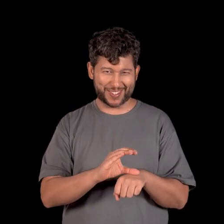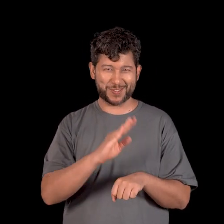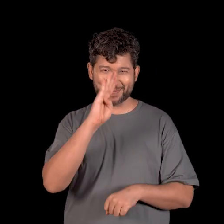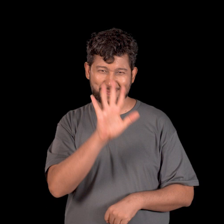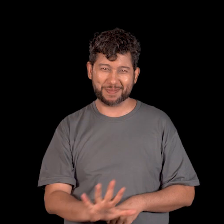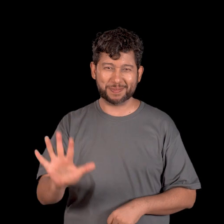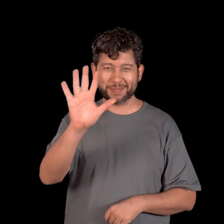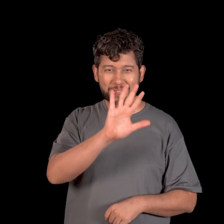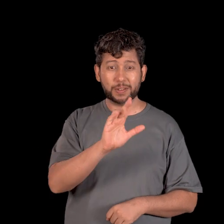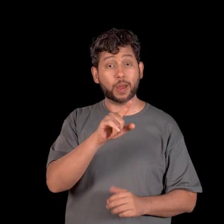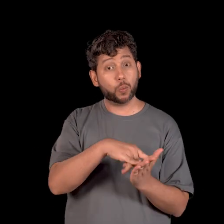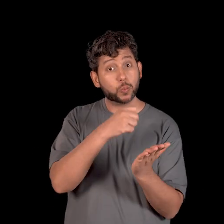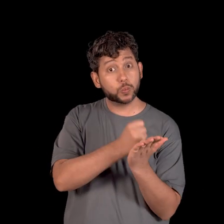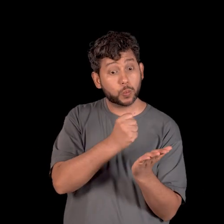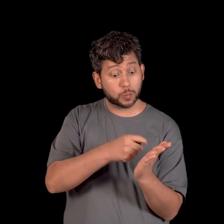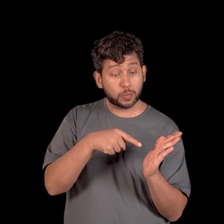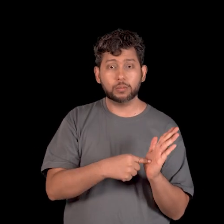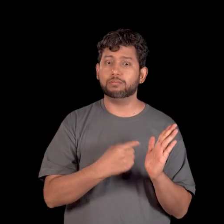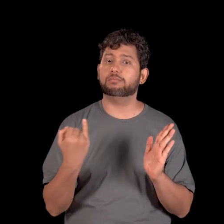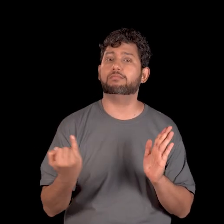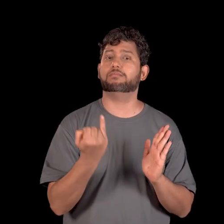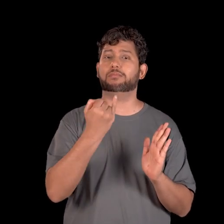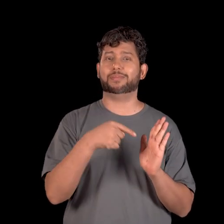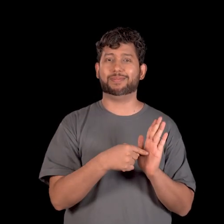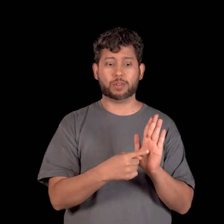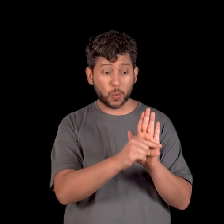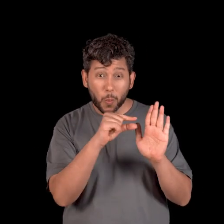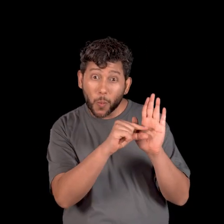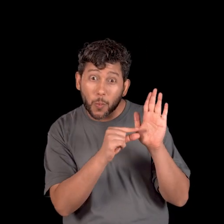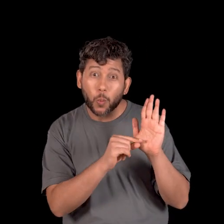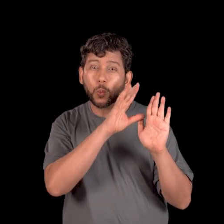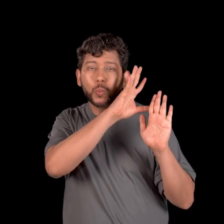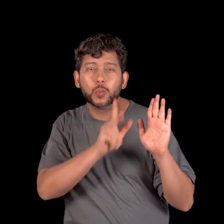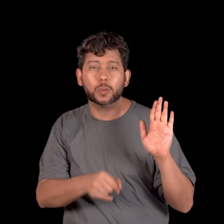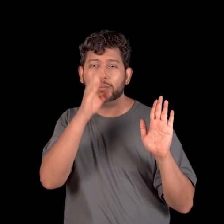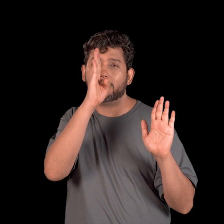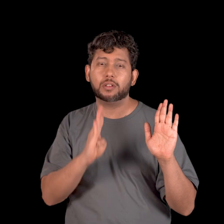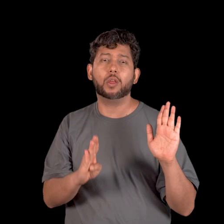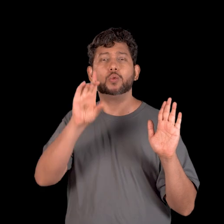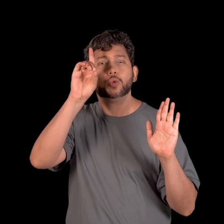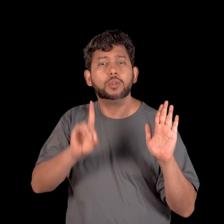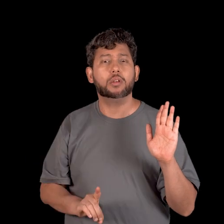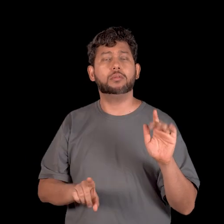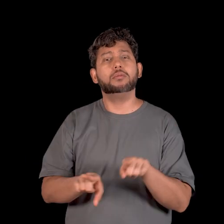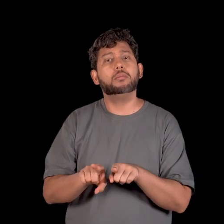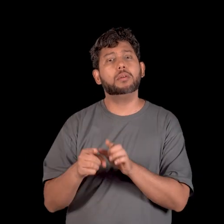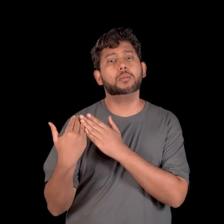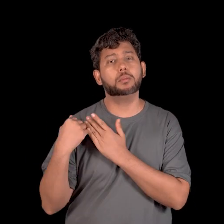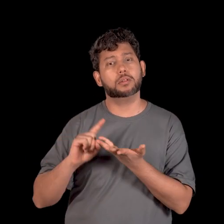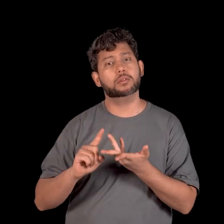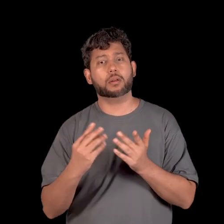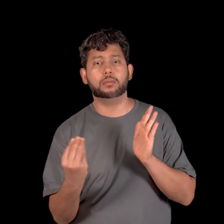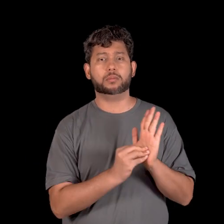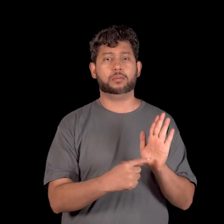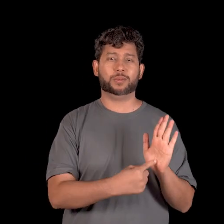a Constituição da República Federativa do Brasil, é um documento fundamental, no qual estão assegurados os direitos dos brasileiros e definidos